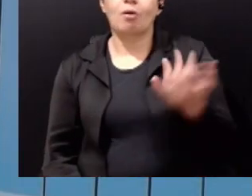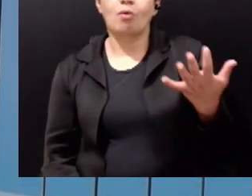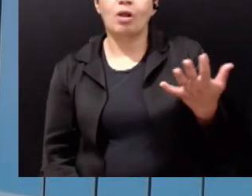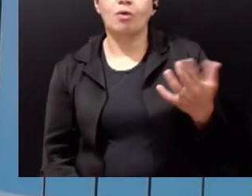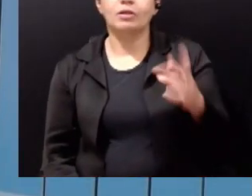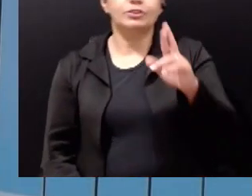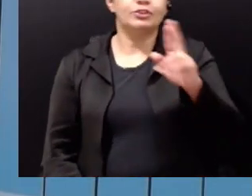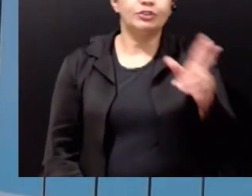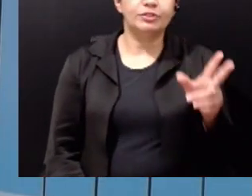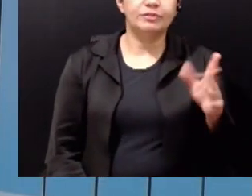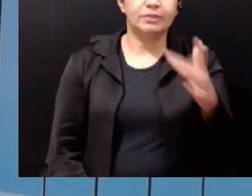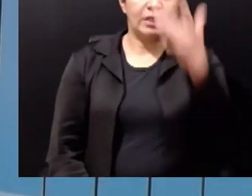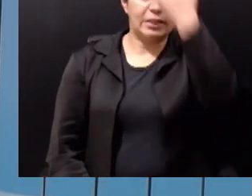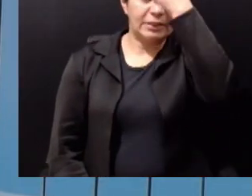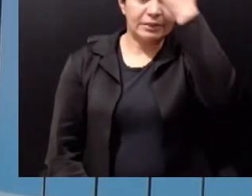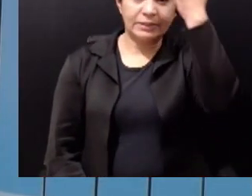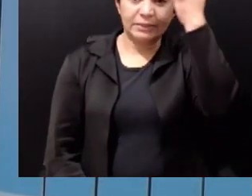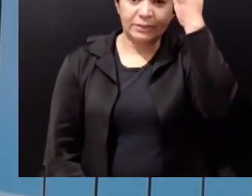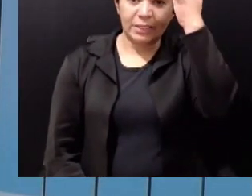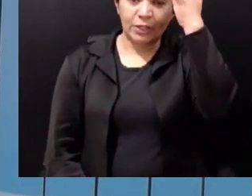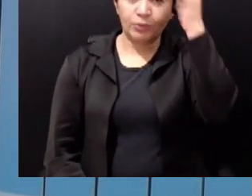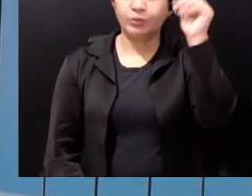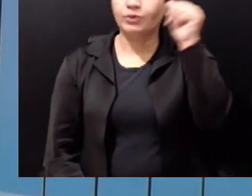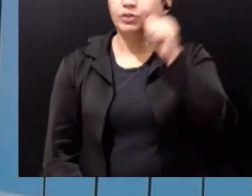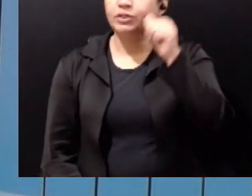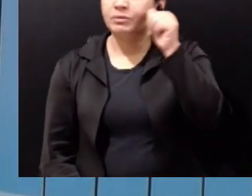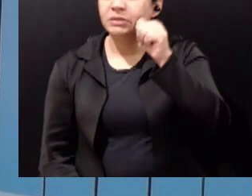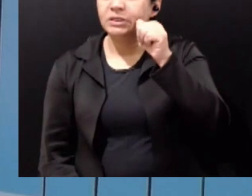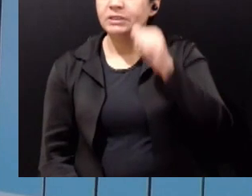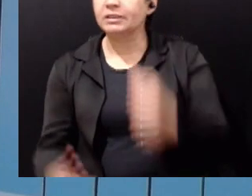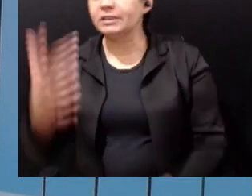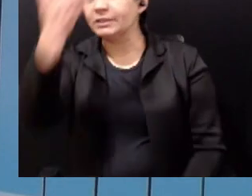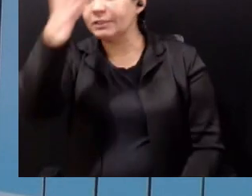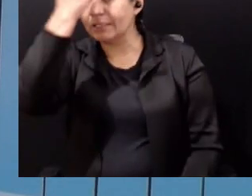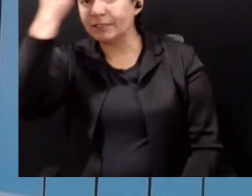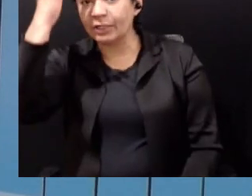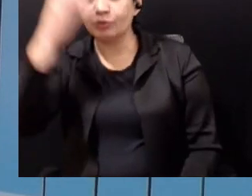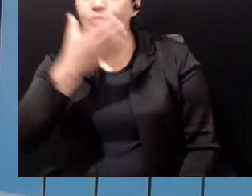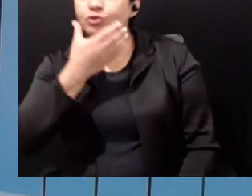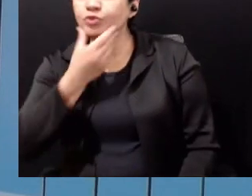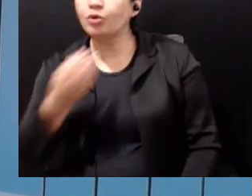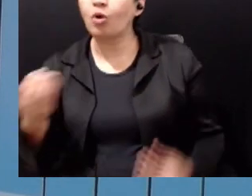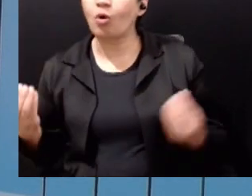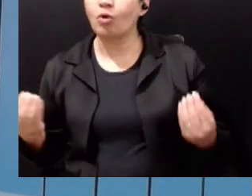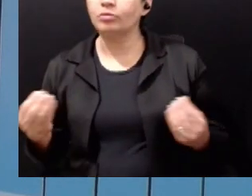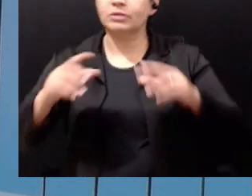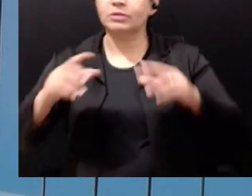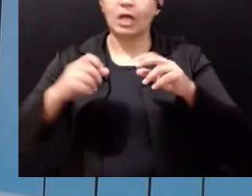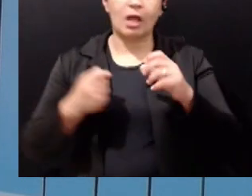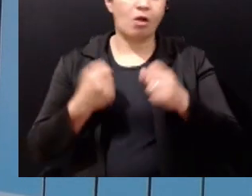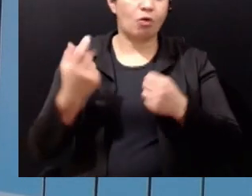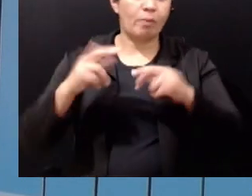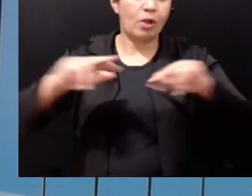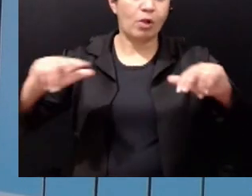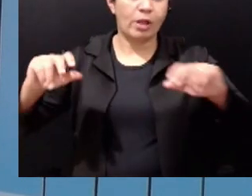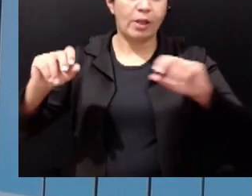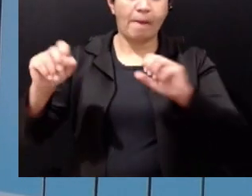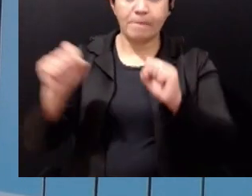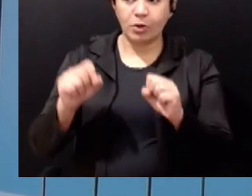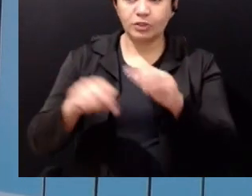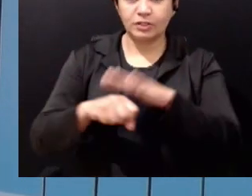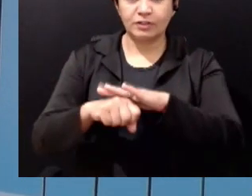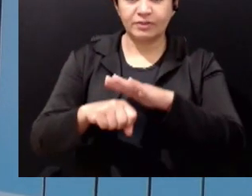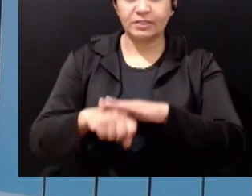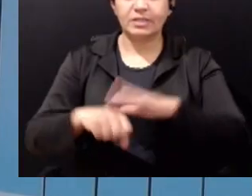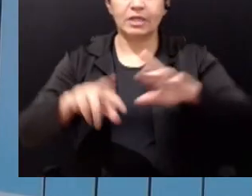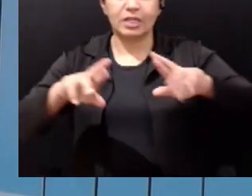entre a saúde mental feminina e a saúde mental do homem? Tem coisas que eles podem fazer que são diferentes